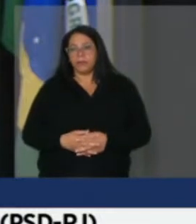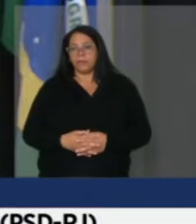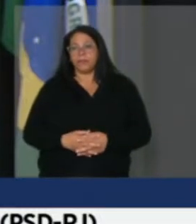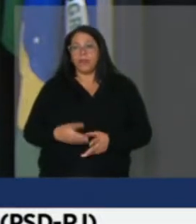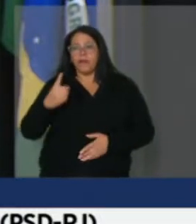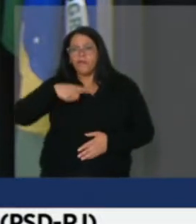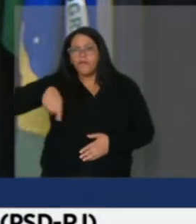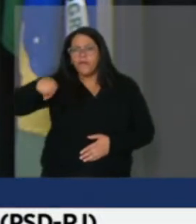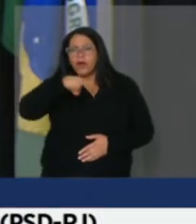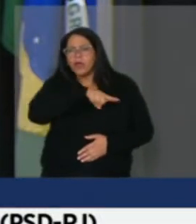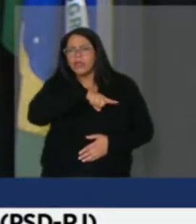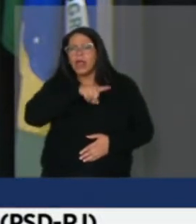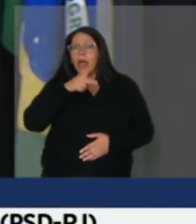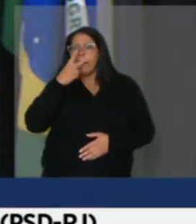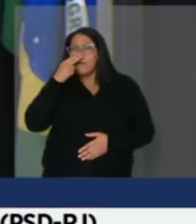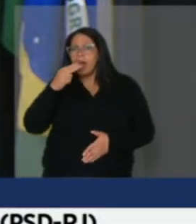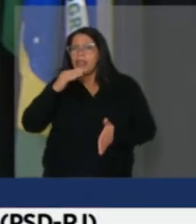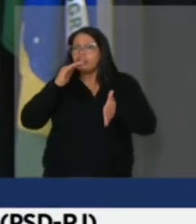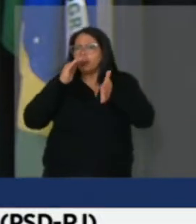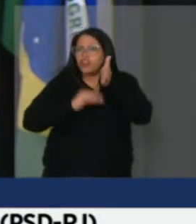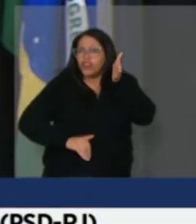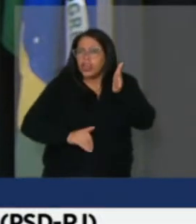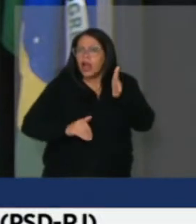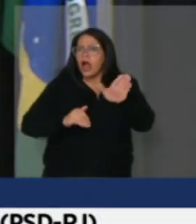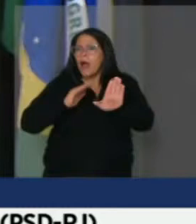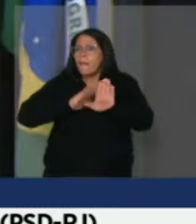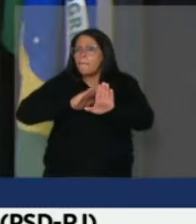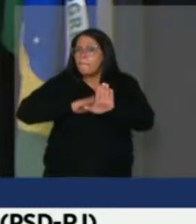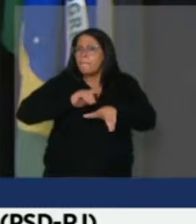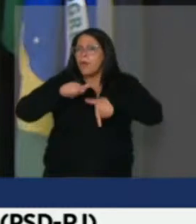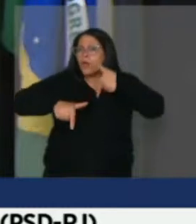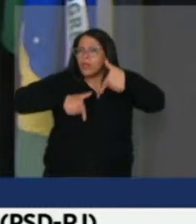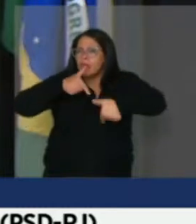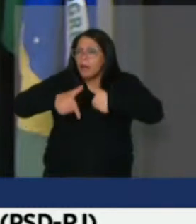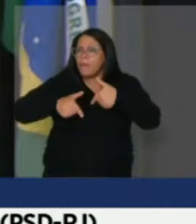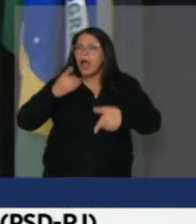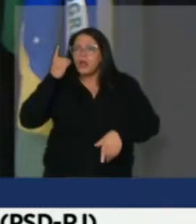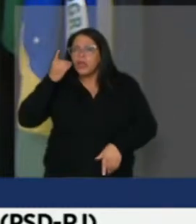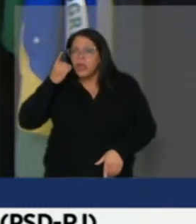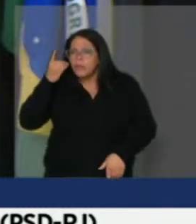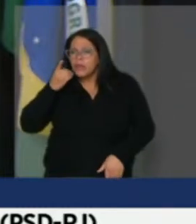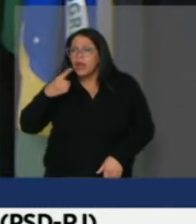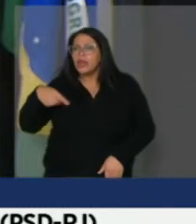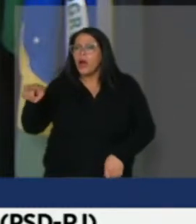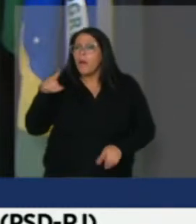Vocês estão tentando caçar uma pessoa que ainda não foi julgada.